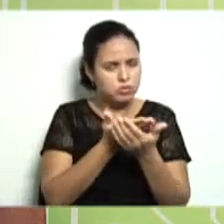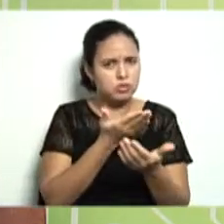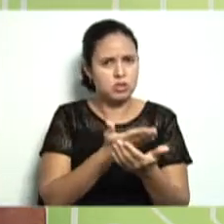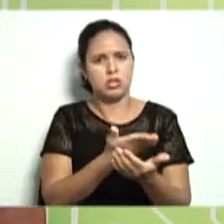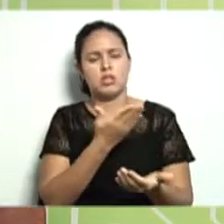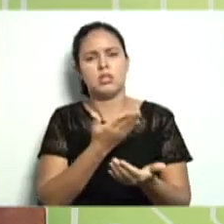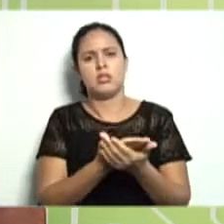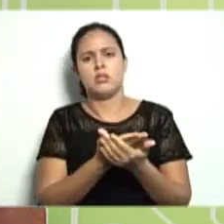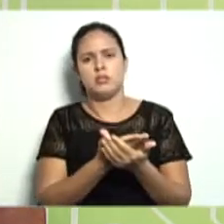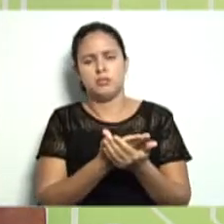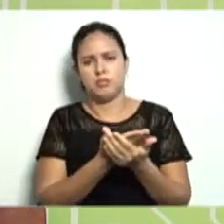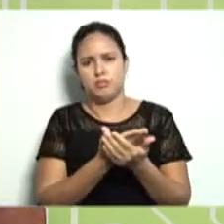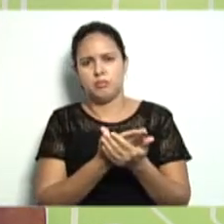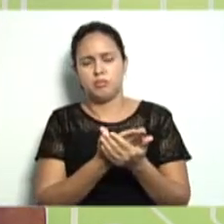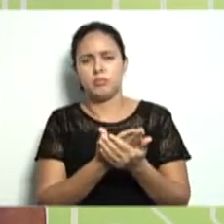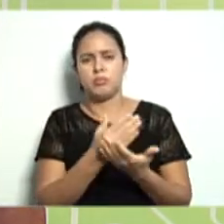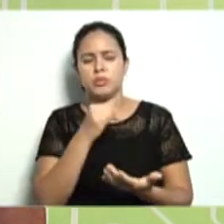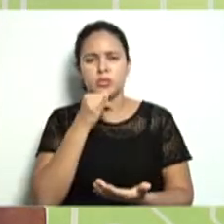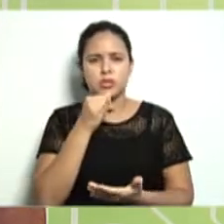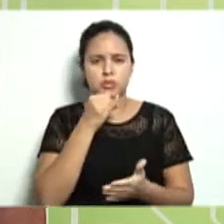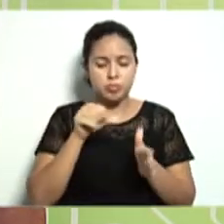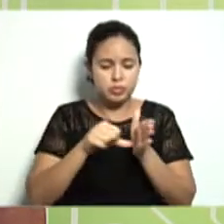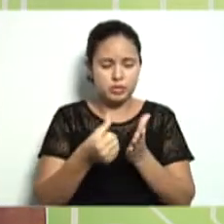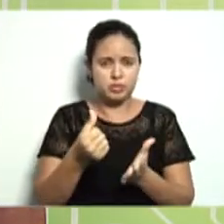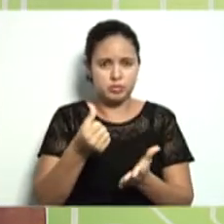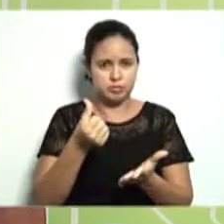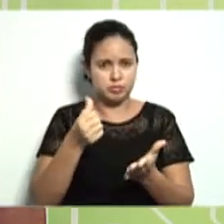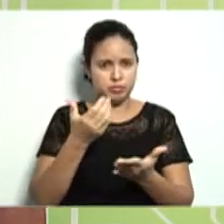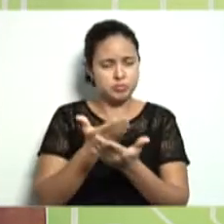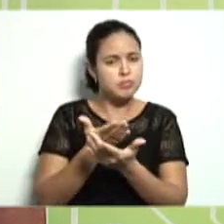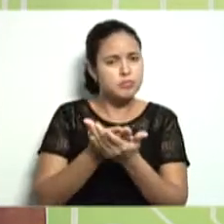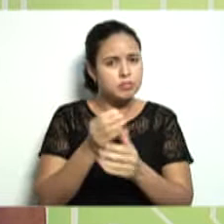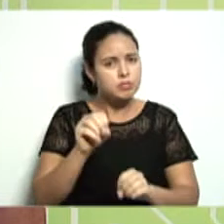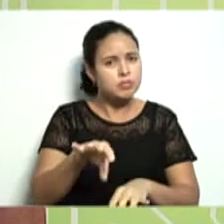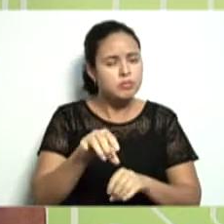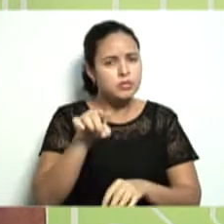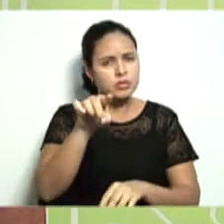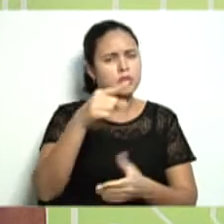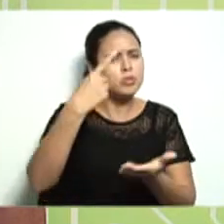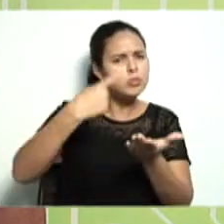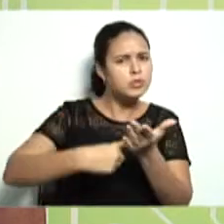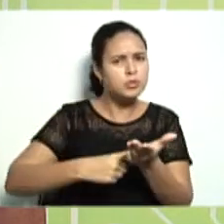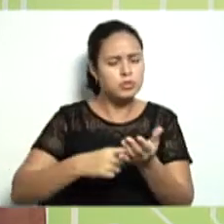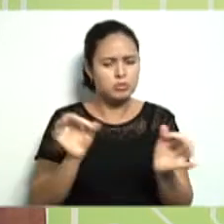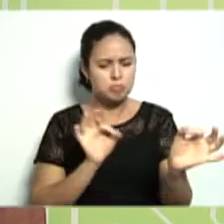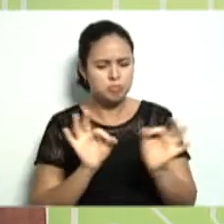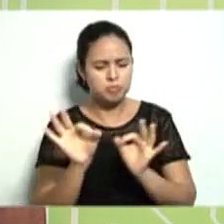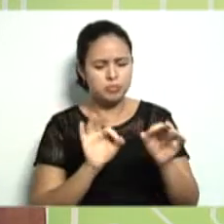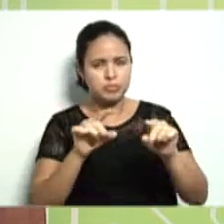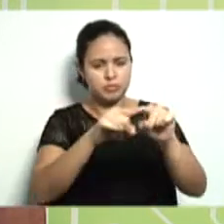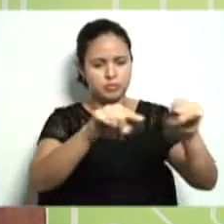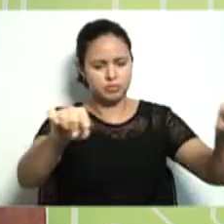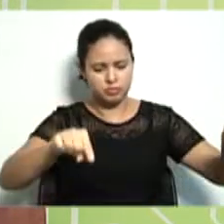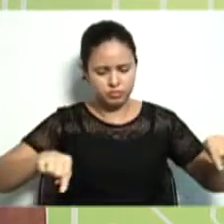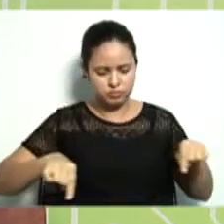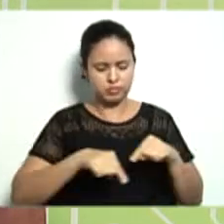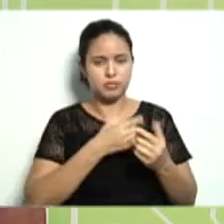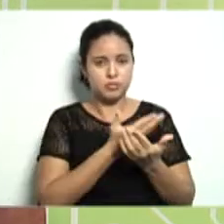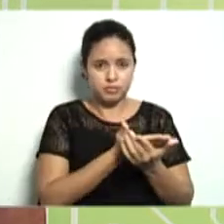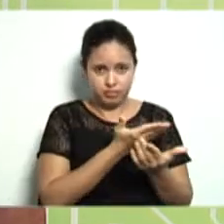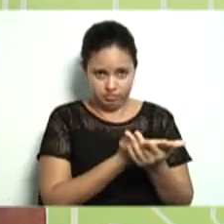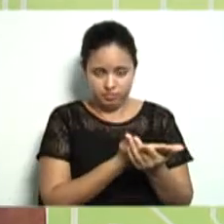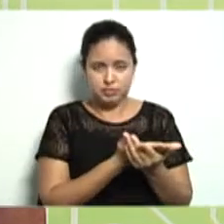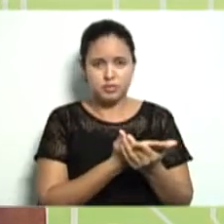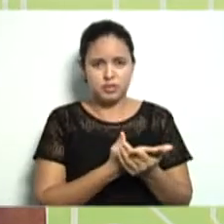nós lançamos o desafio de todos cooperarem na organização da nossa sala de aula. Vocês estão lembrados disso? Será